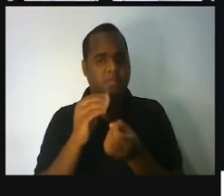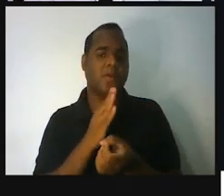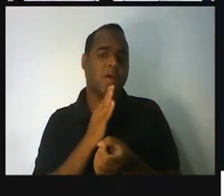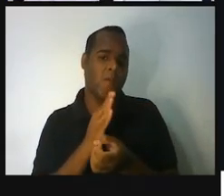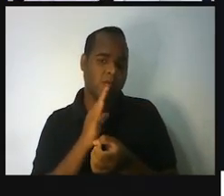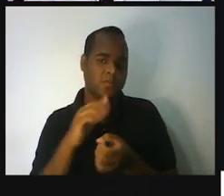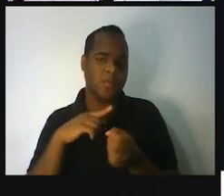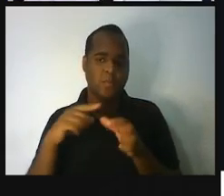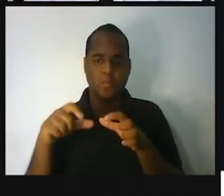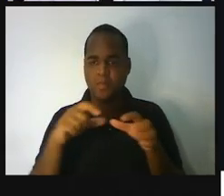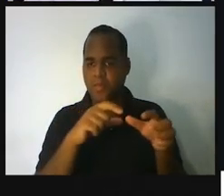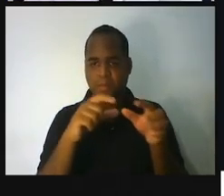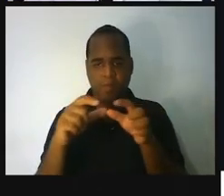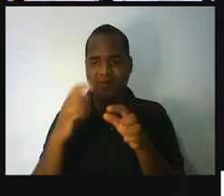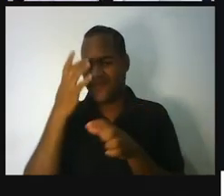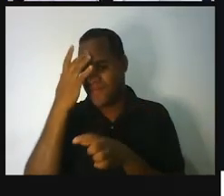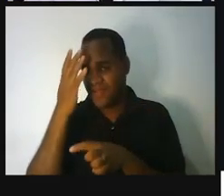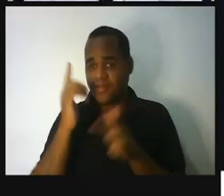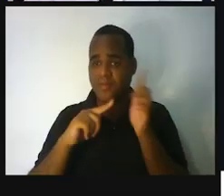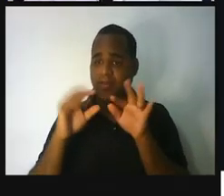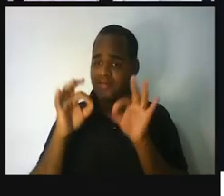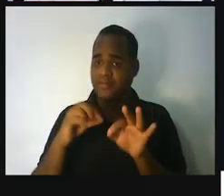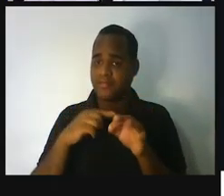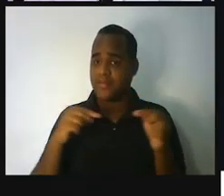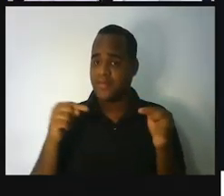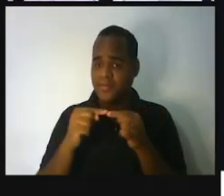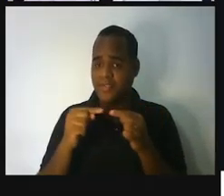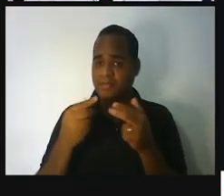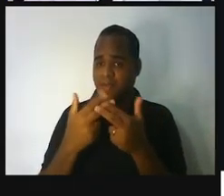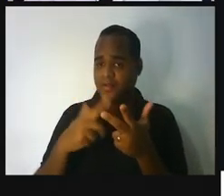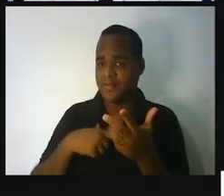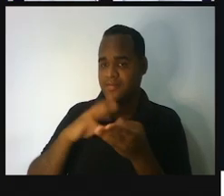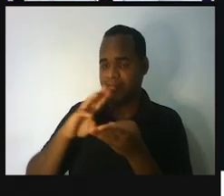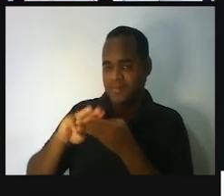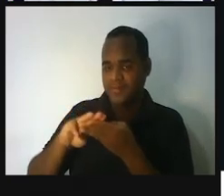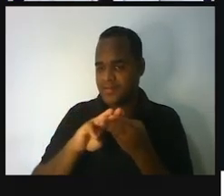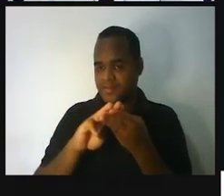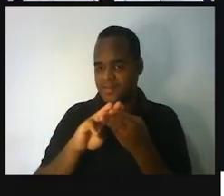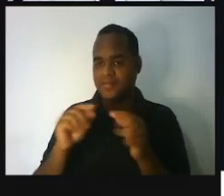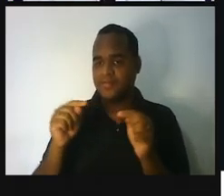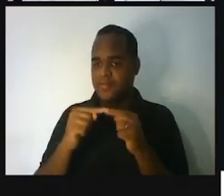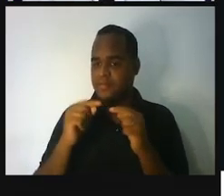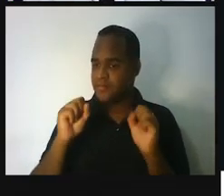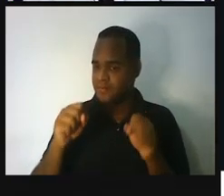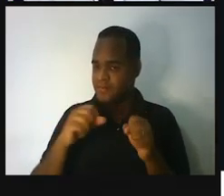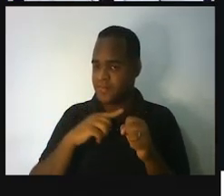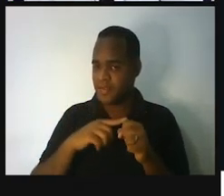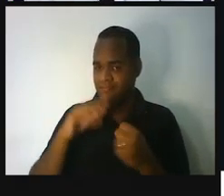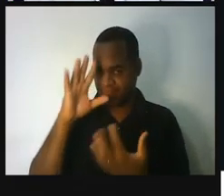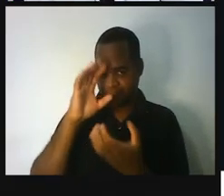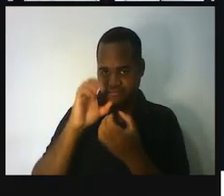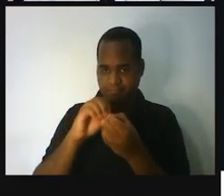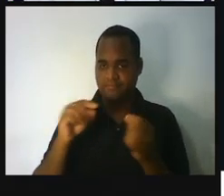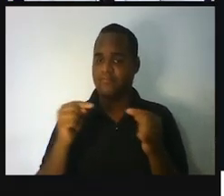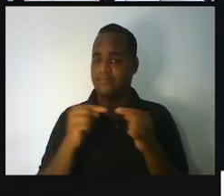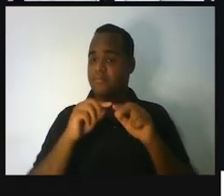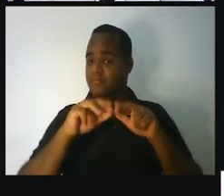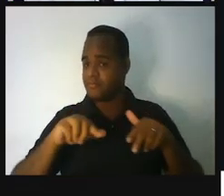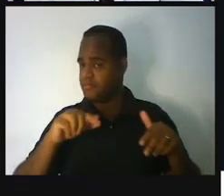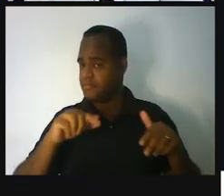lugar com mais facilidade. Isso é matemática. Você está construindo um raciocínio dentro do